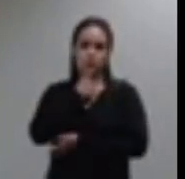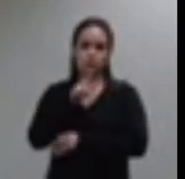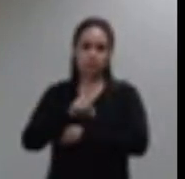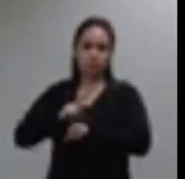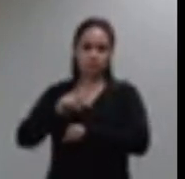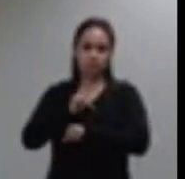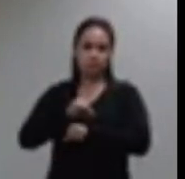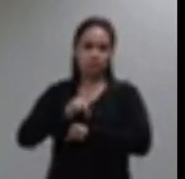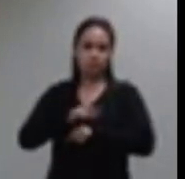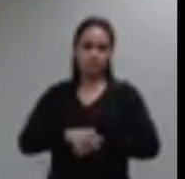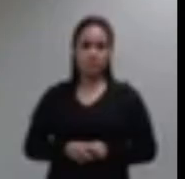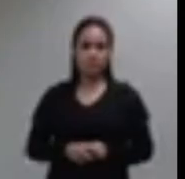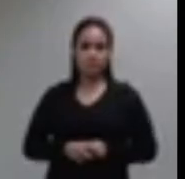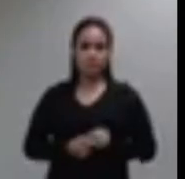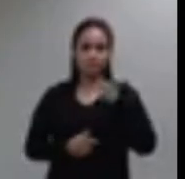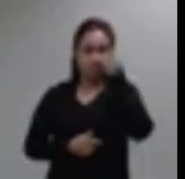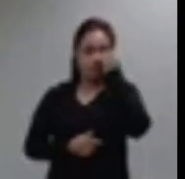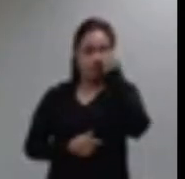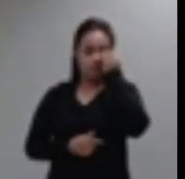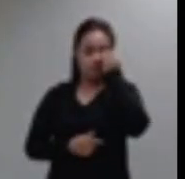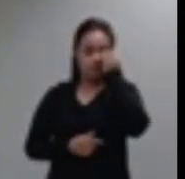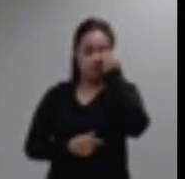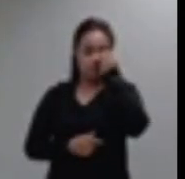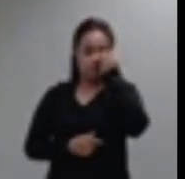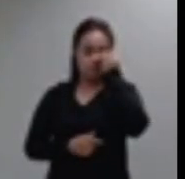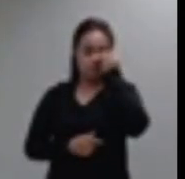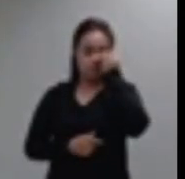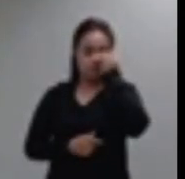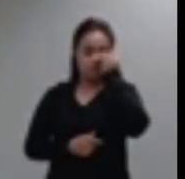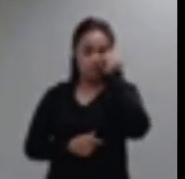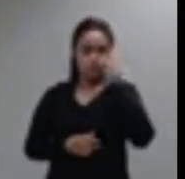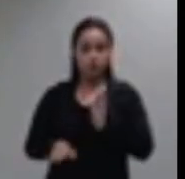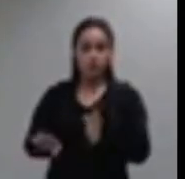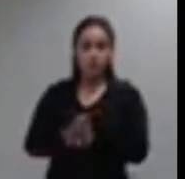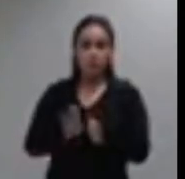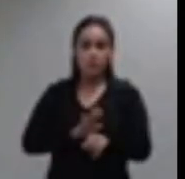E esse chegado o momento de nós alertarmos